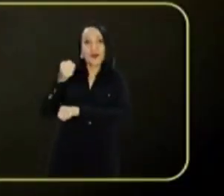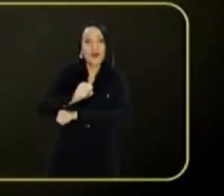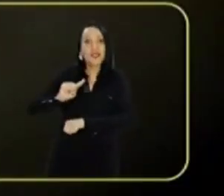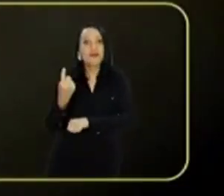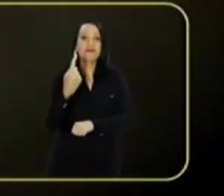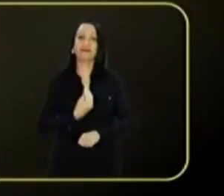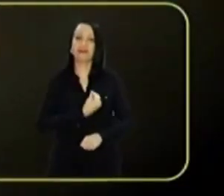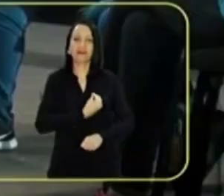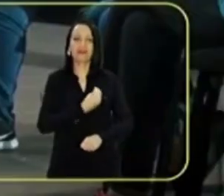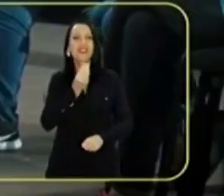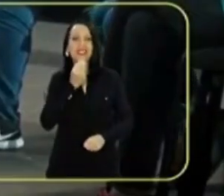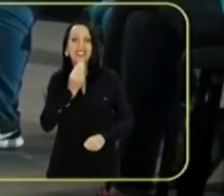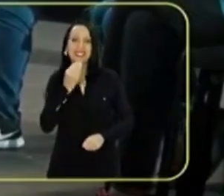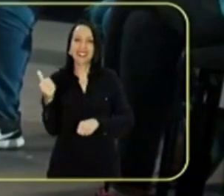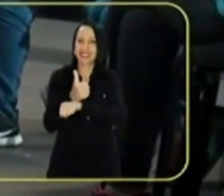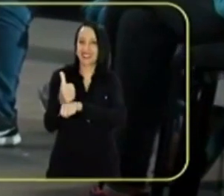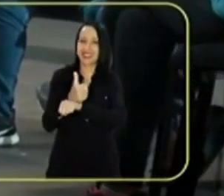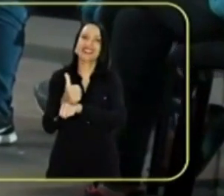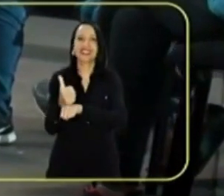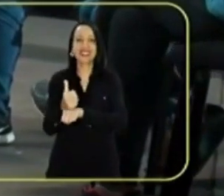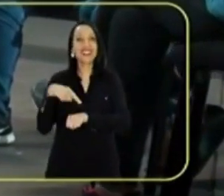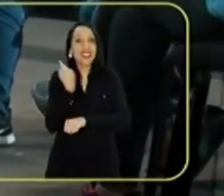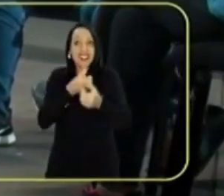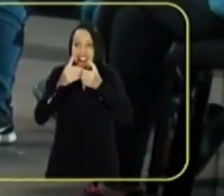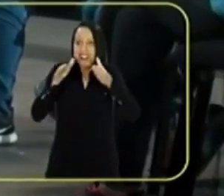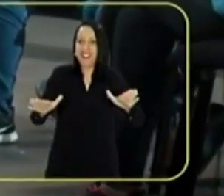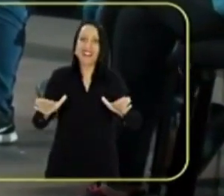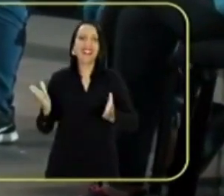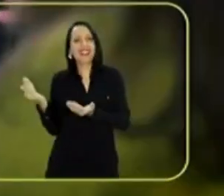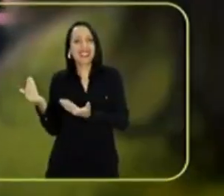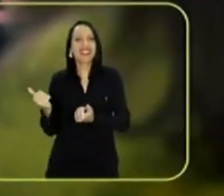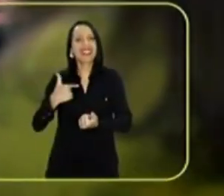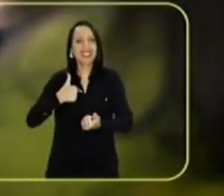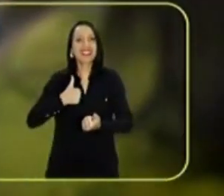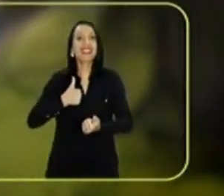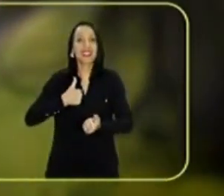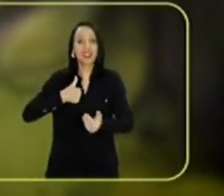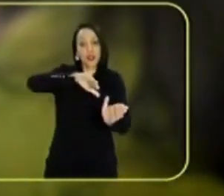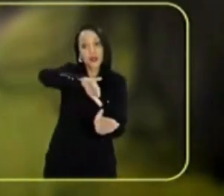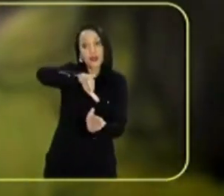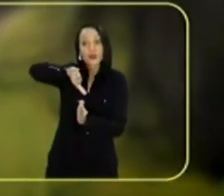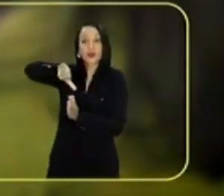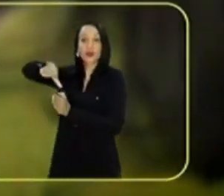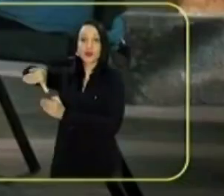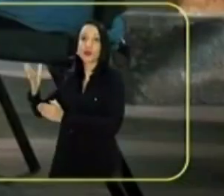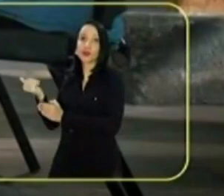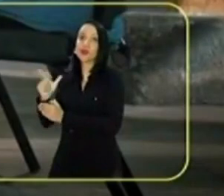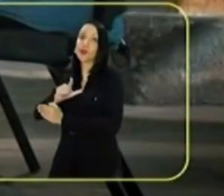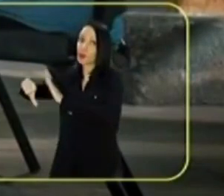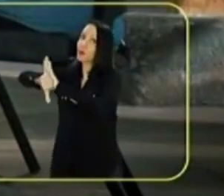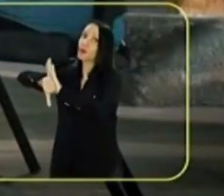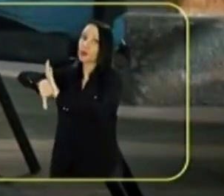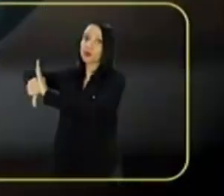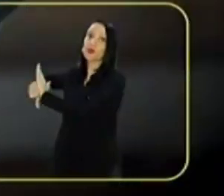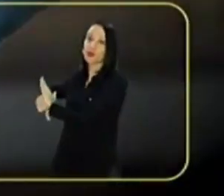experiência profissional. Se a gente abrir essa porta para o jovem, eu estou tirando ele da possibilidade do crime. Hoje eu sou